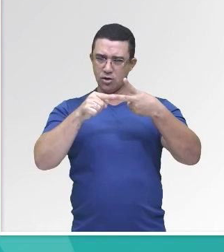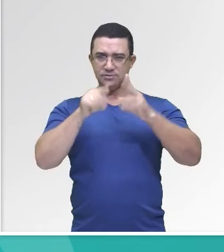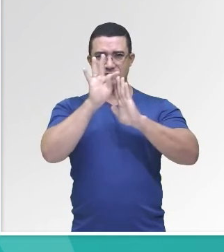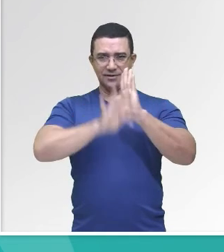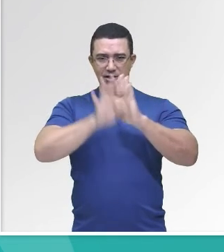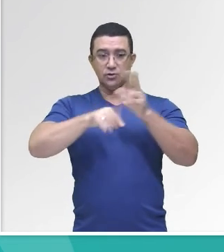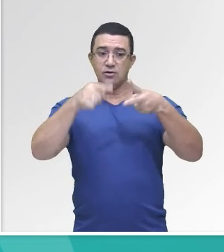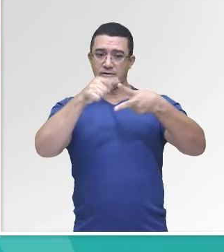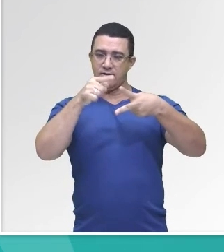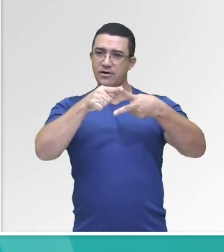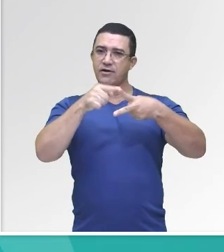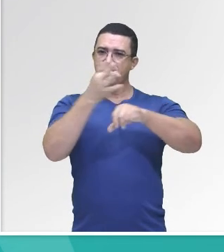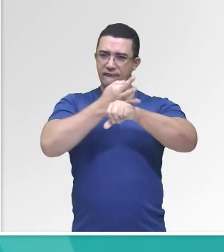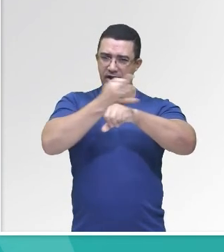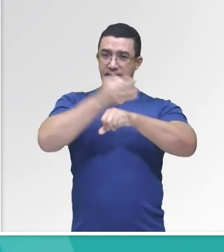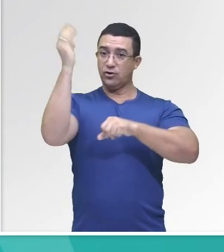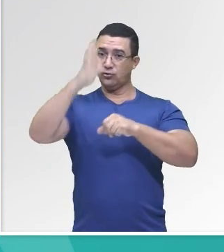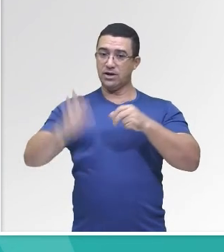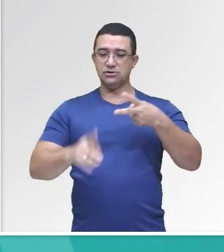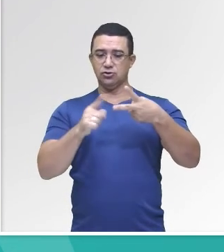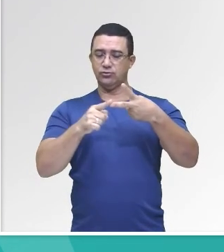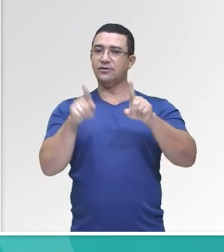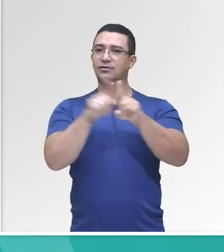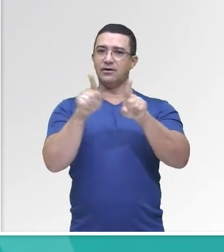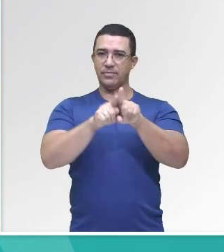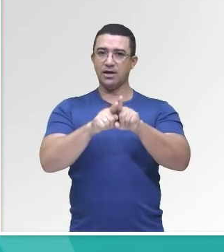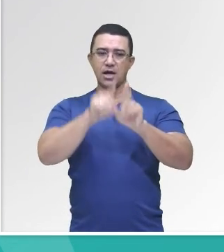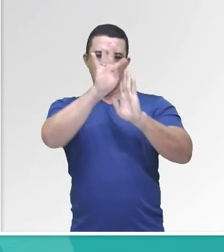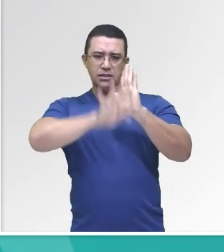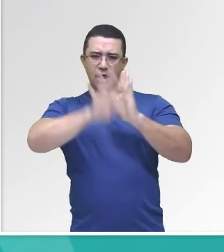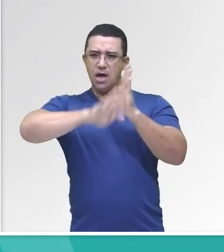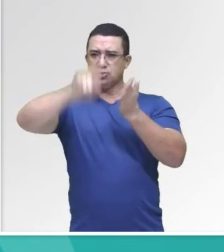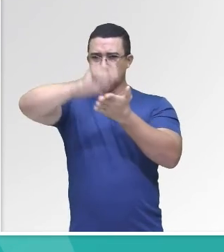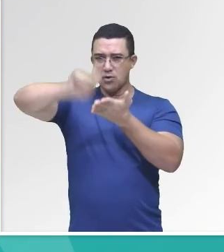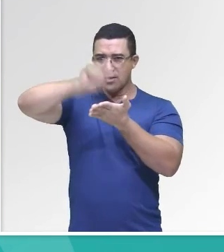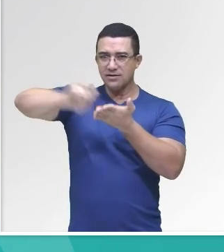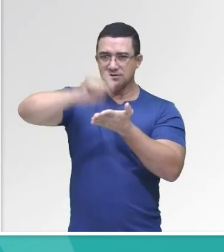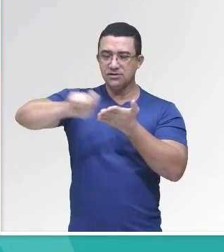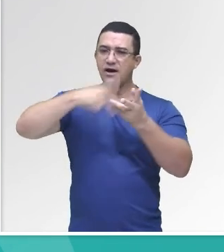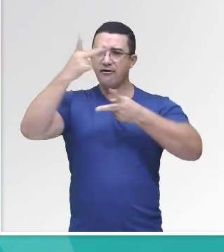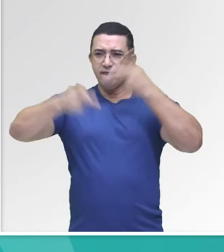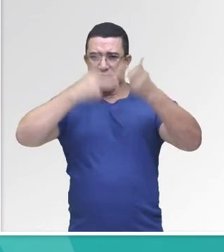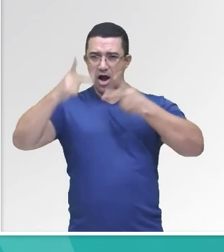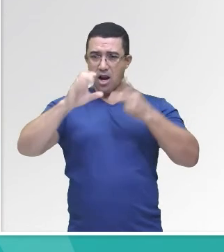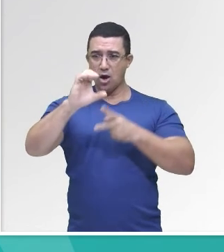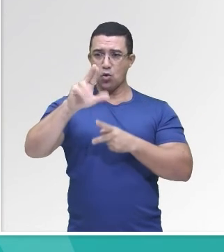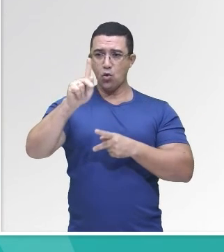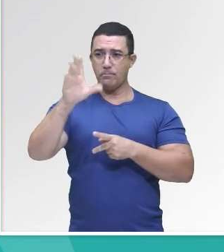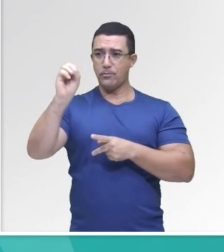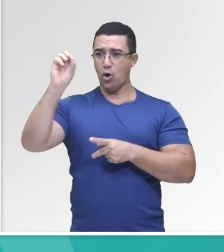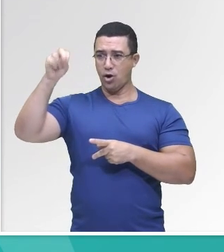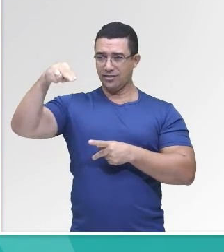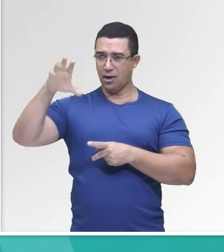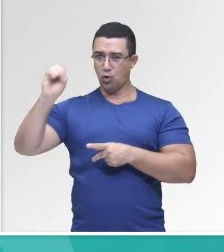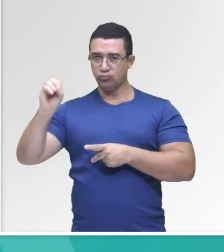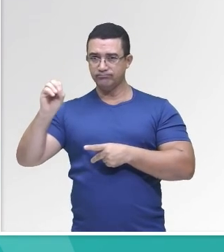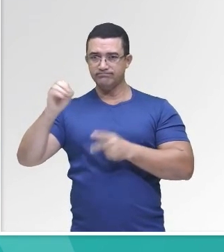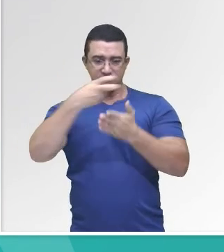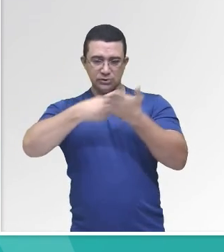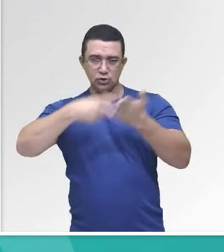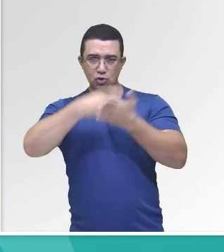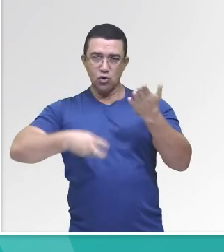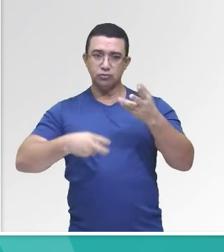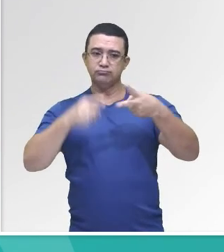no Brasil, e vimos também esse texto que fala sobre cupons de desconto. Então, nós